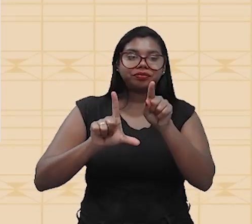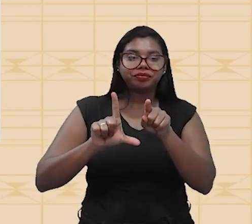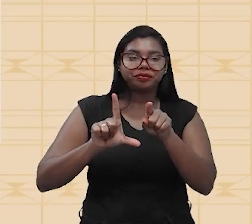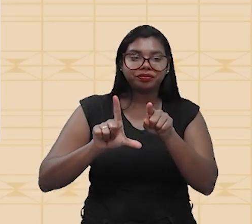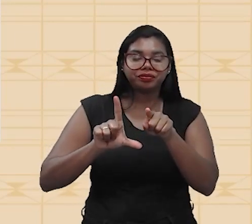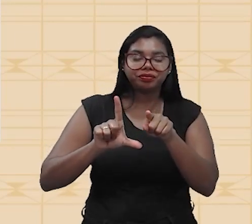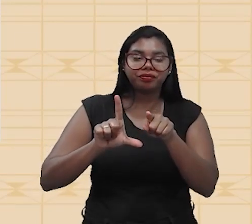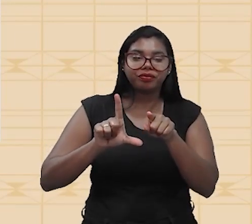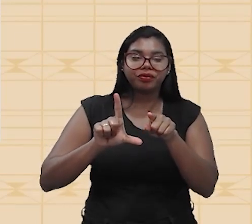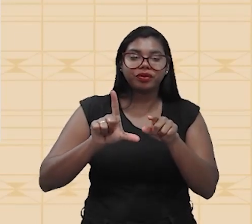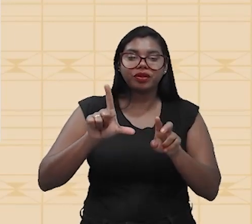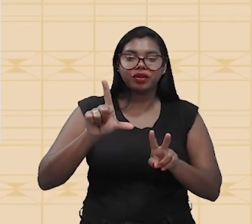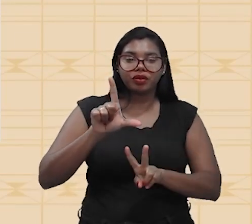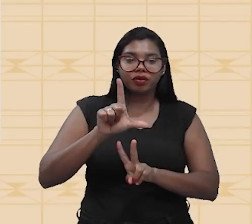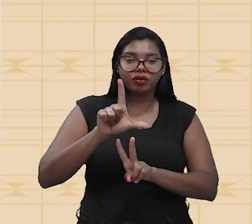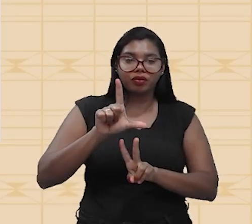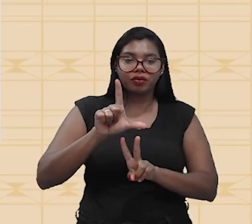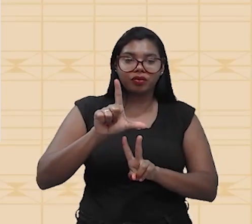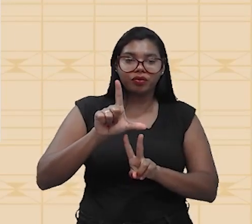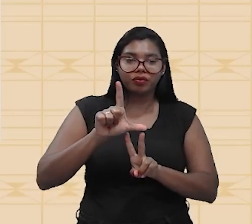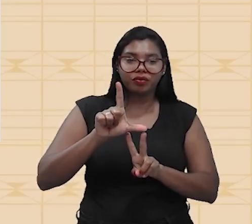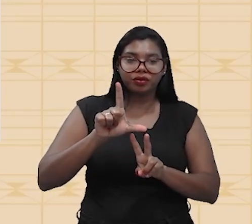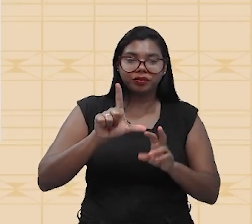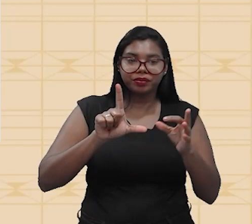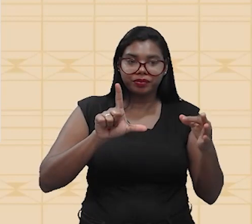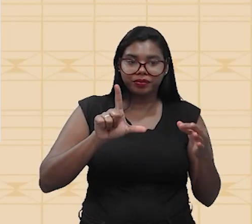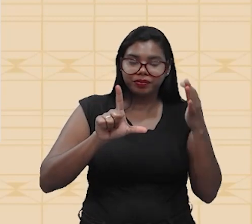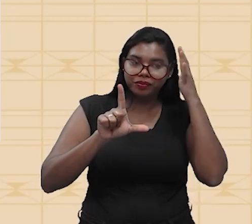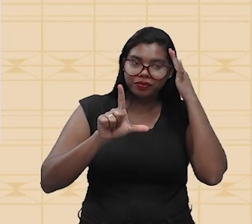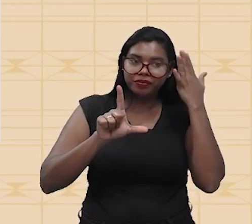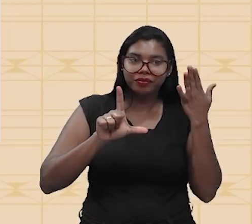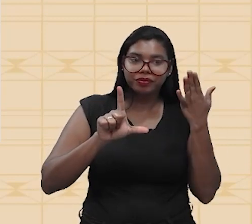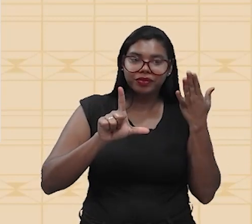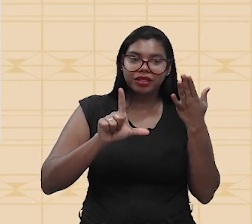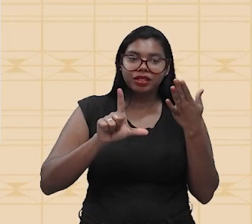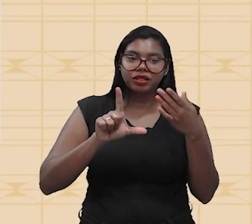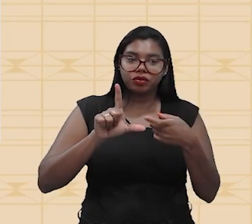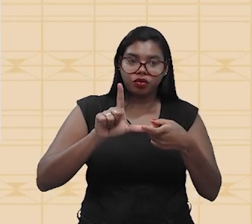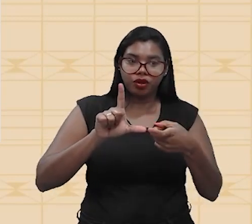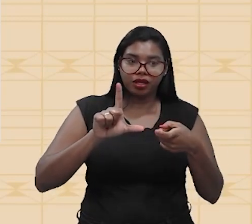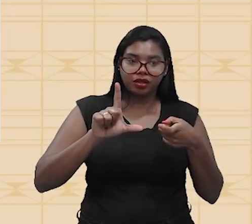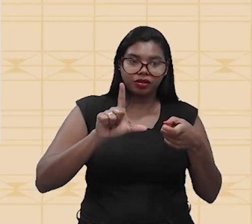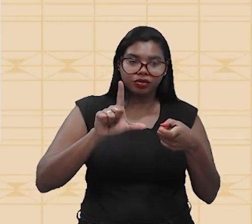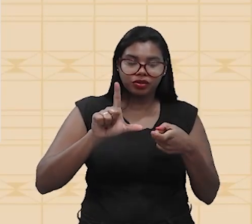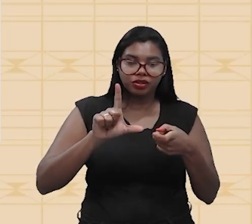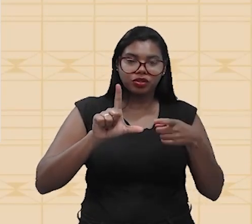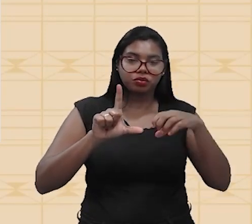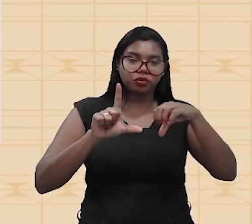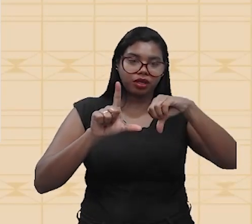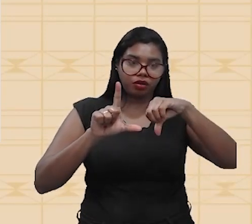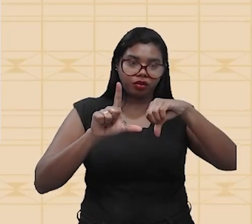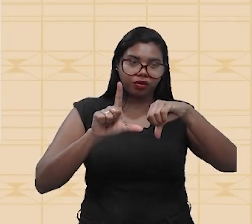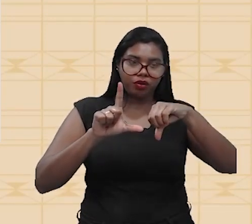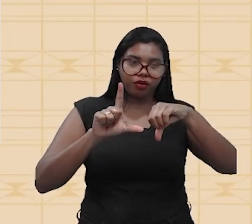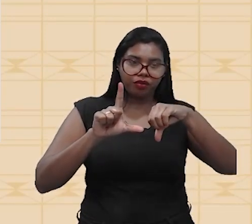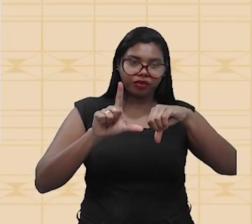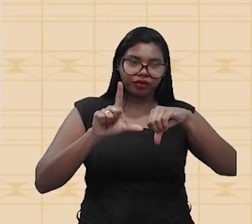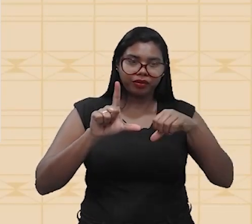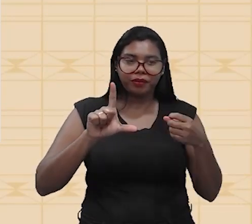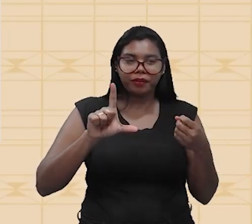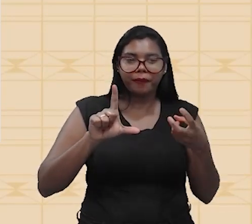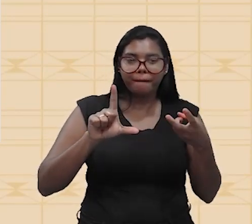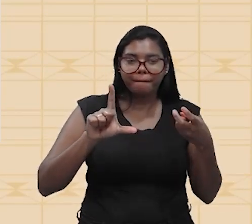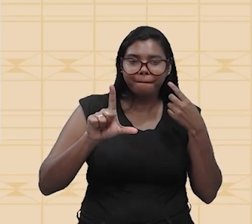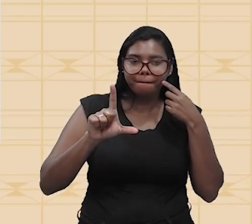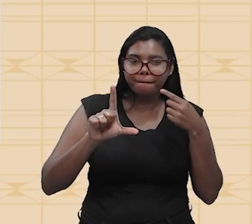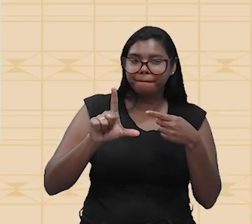YV dentro desse processo, correto? Se no lugar do X eu colocar o 9, percebeu? Mas